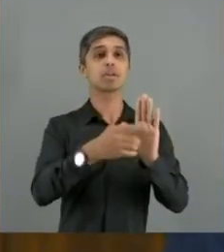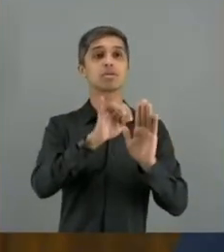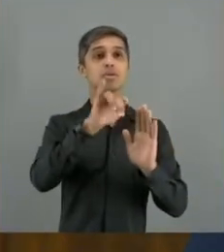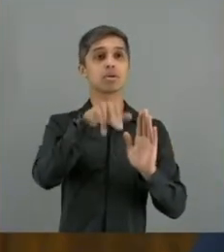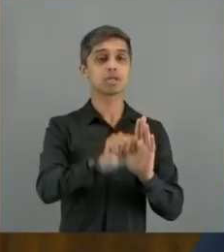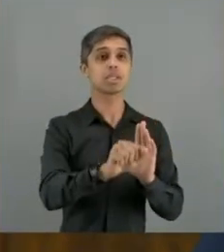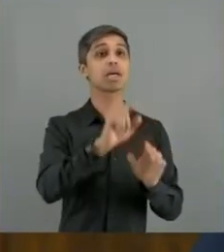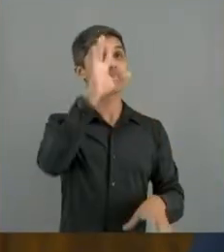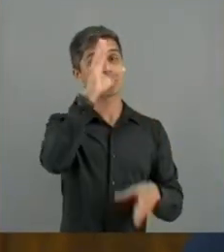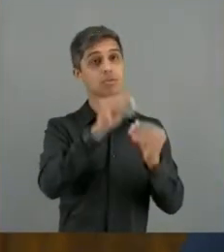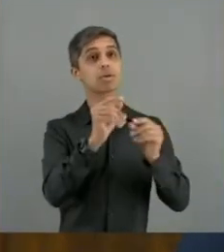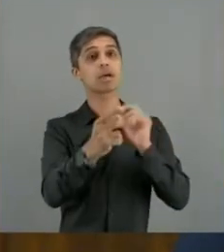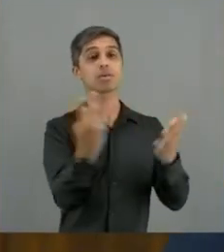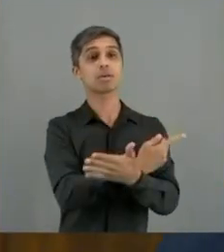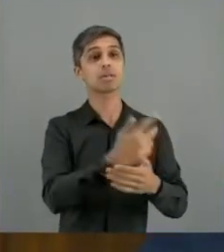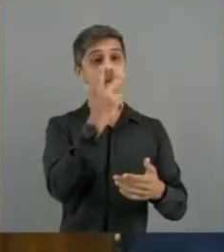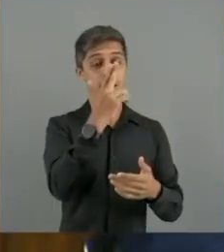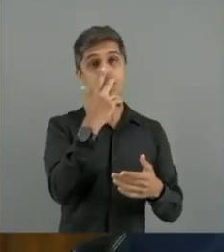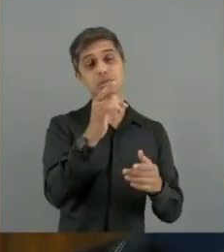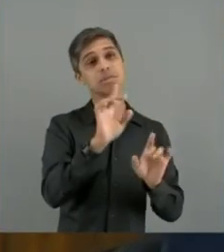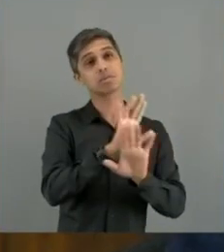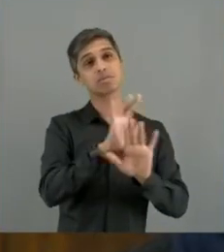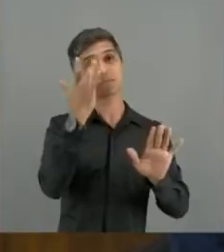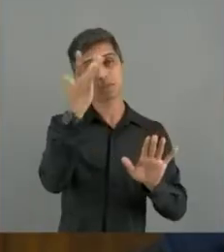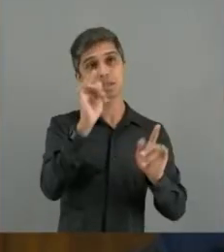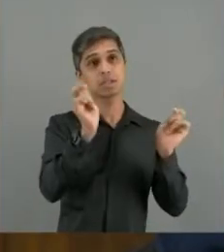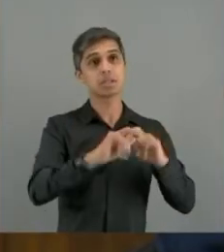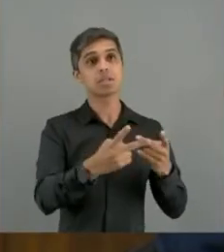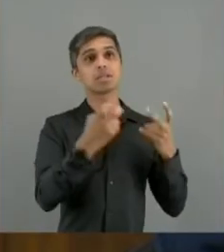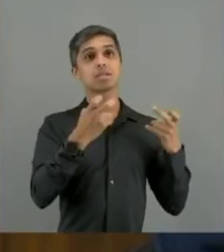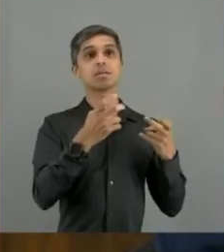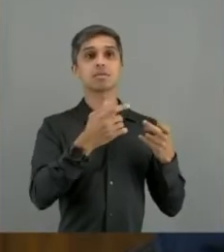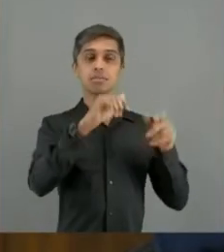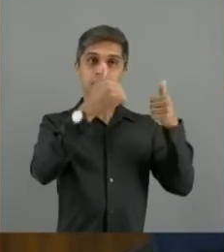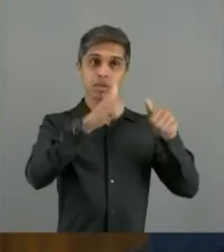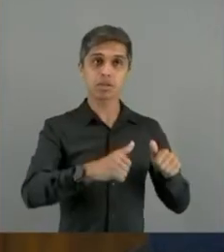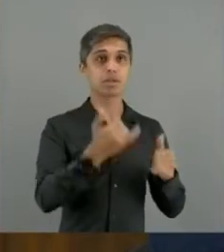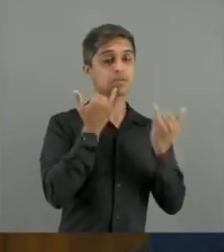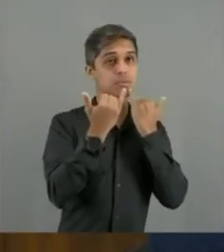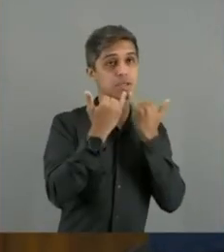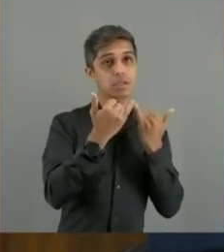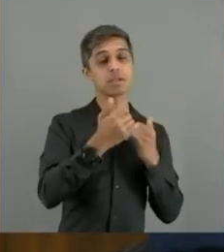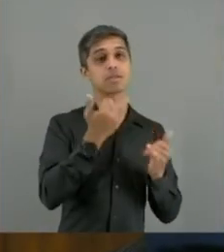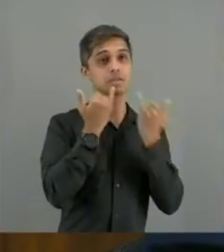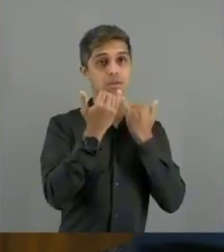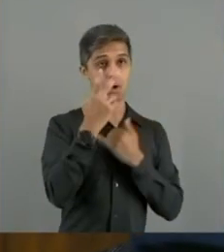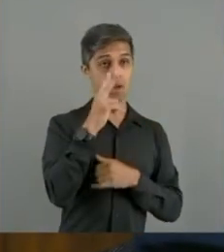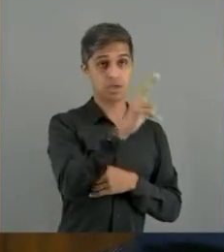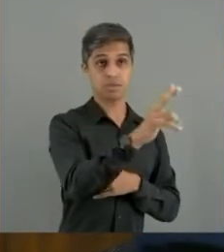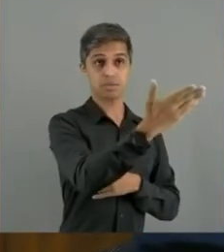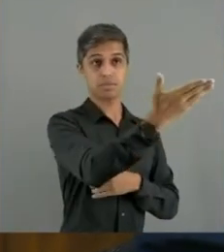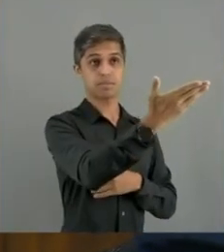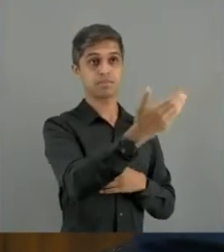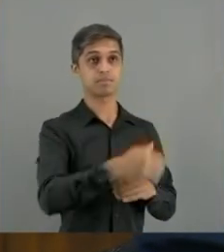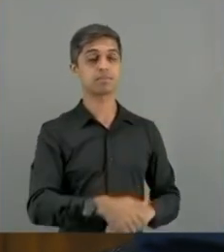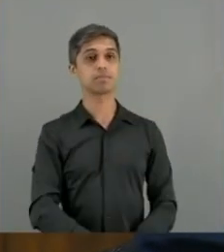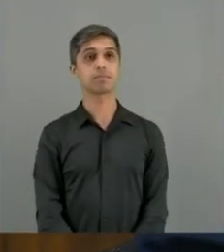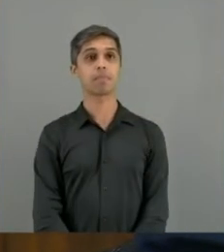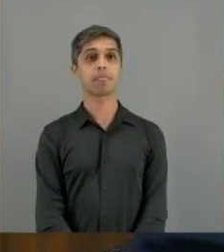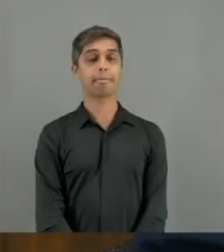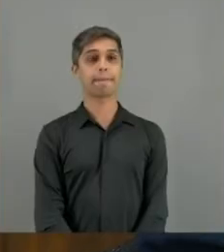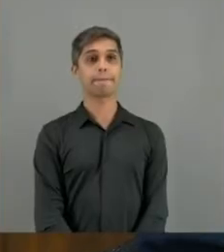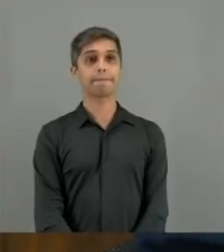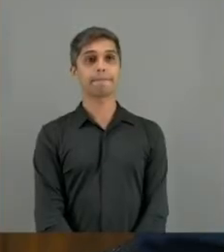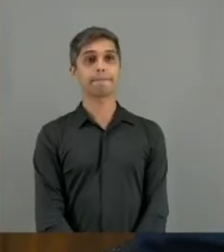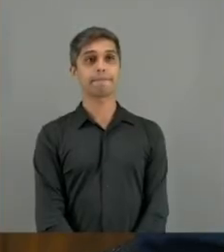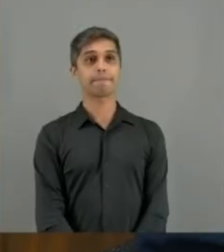ela entender o que aconteceu. Pode ser que ela não tenha tido a capacidade de observar os dados. Olha, doutora. Está